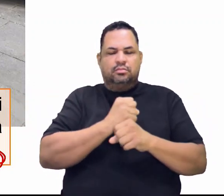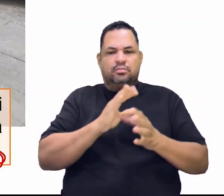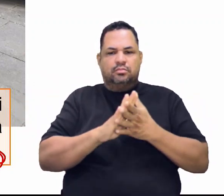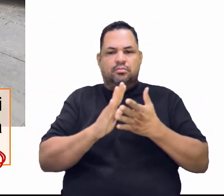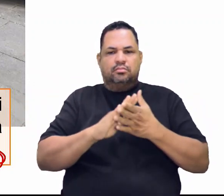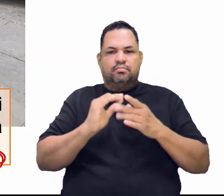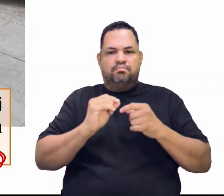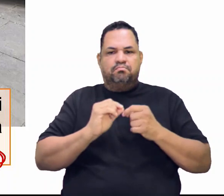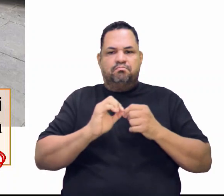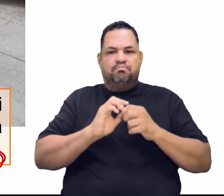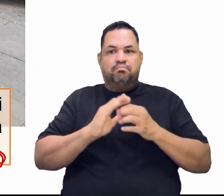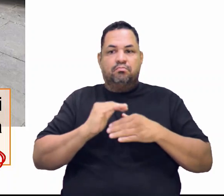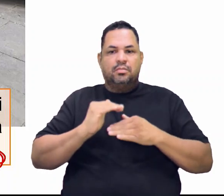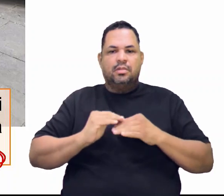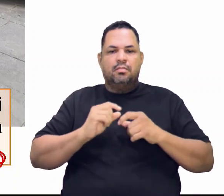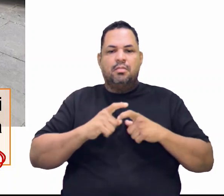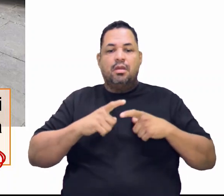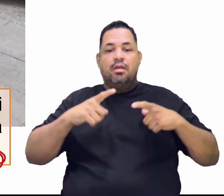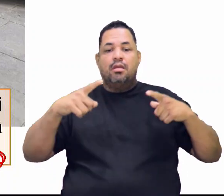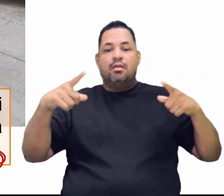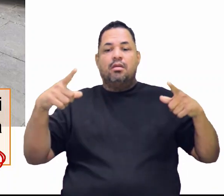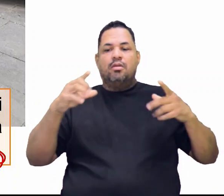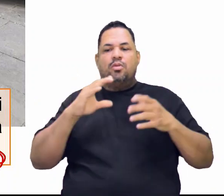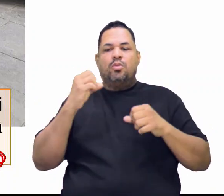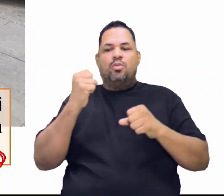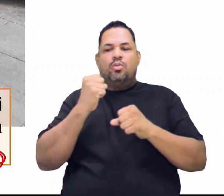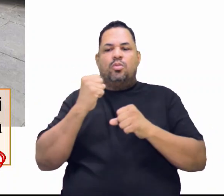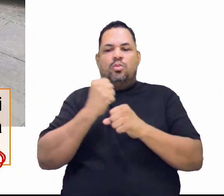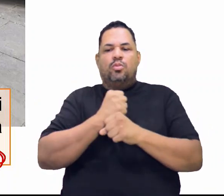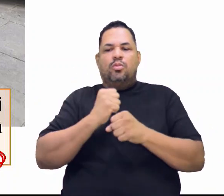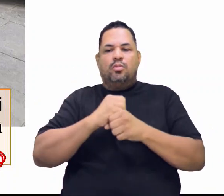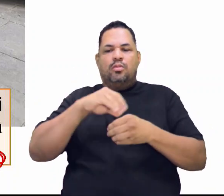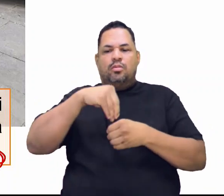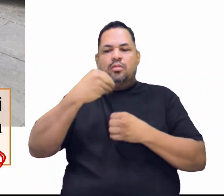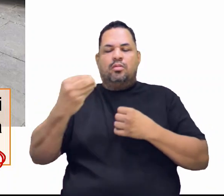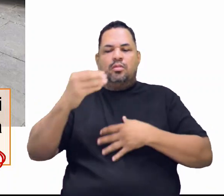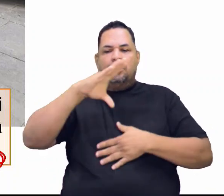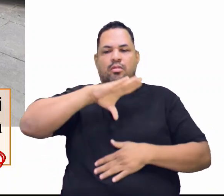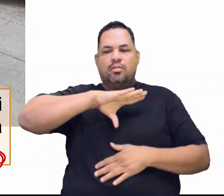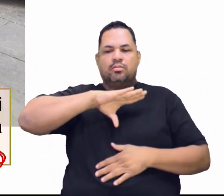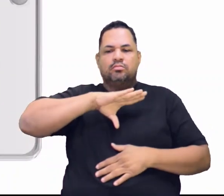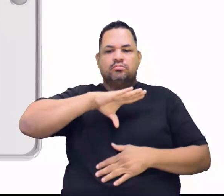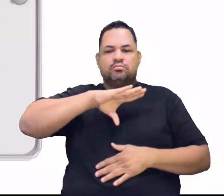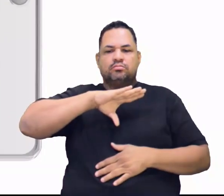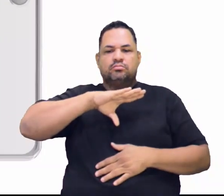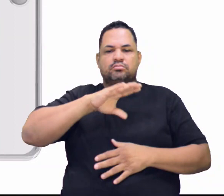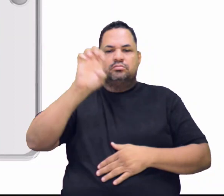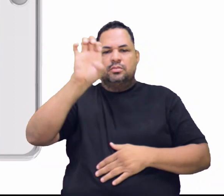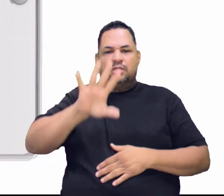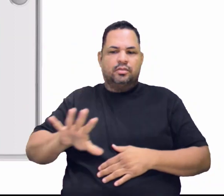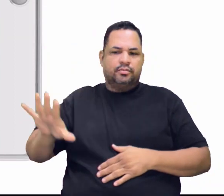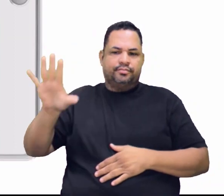maior fortificação construída pelos portugueses fora da Europa. Certinho?